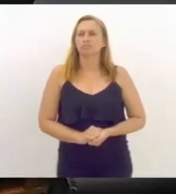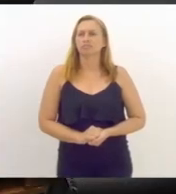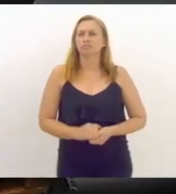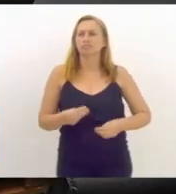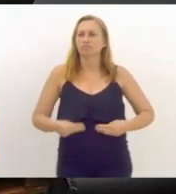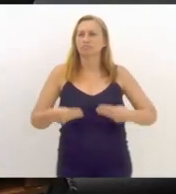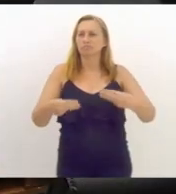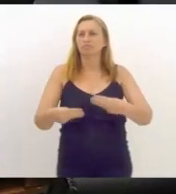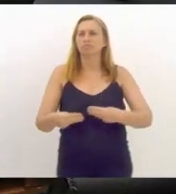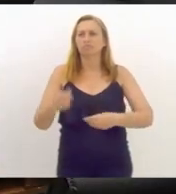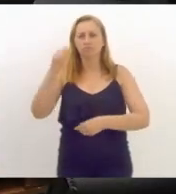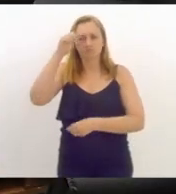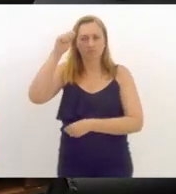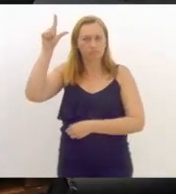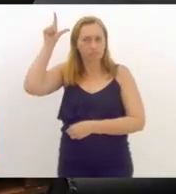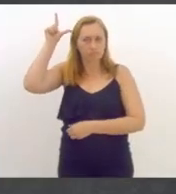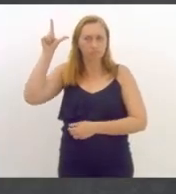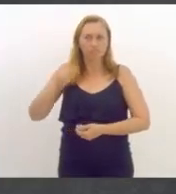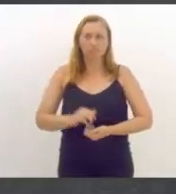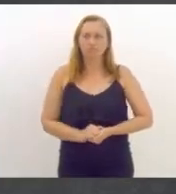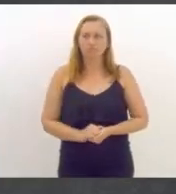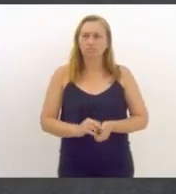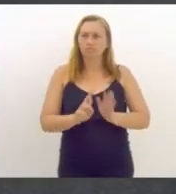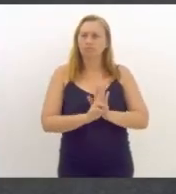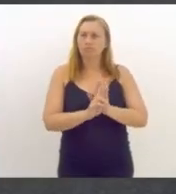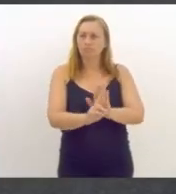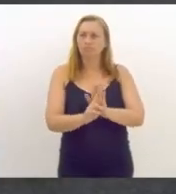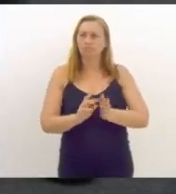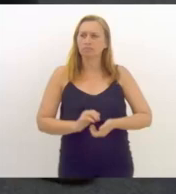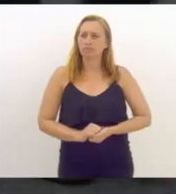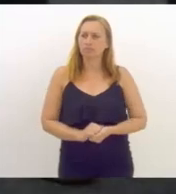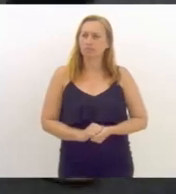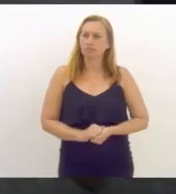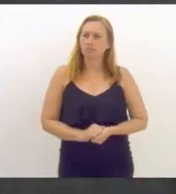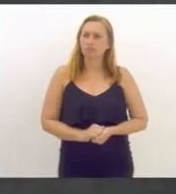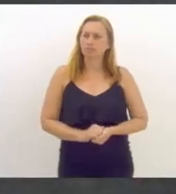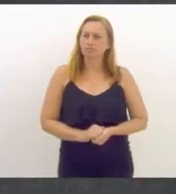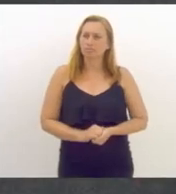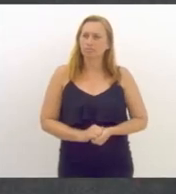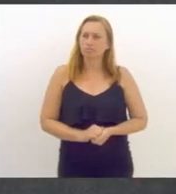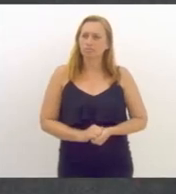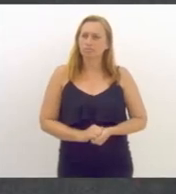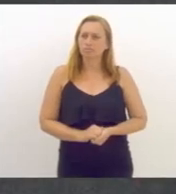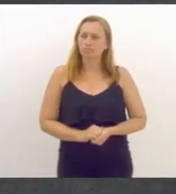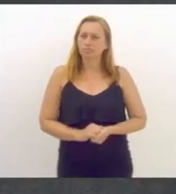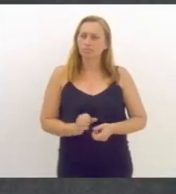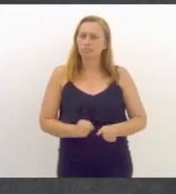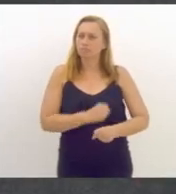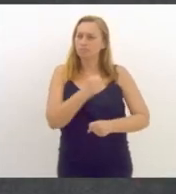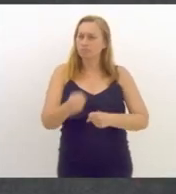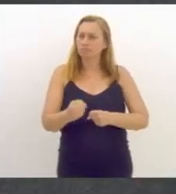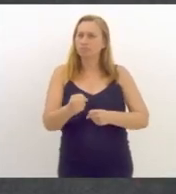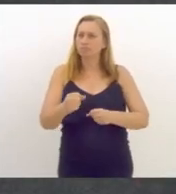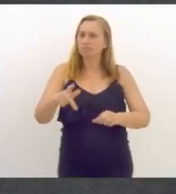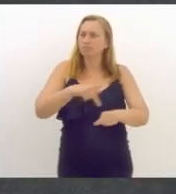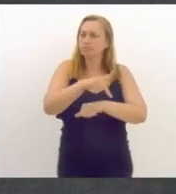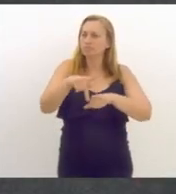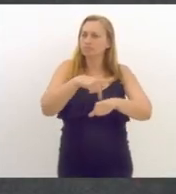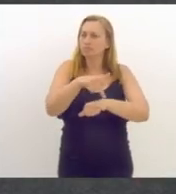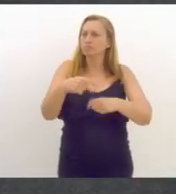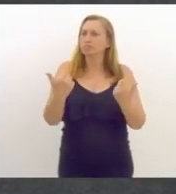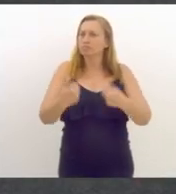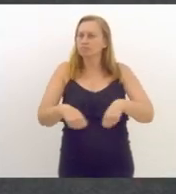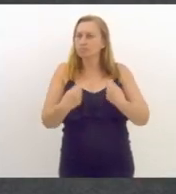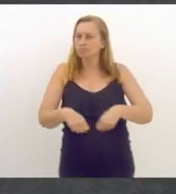de Moraes ele representa representa um poder no país que